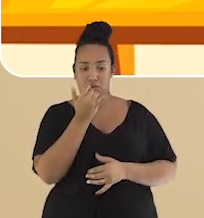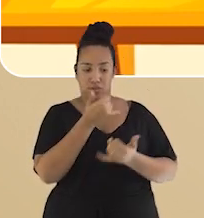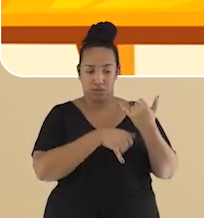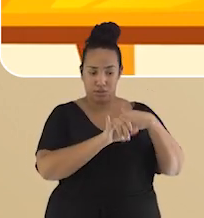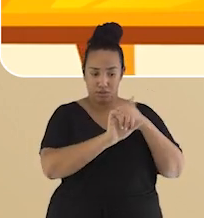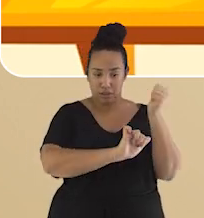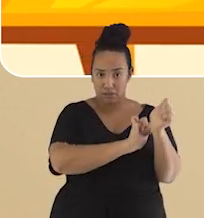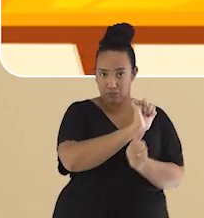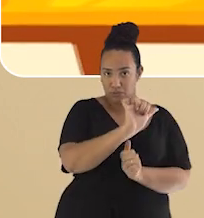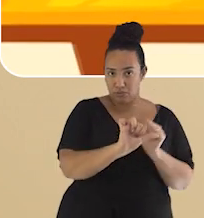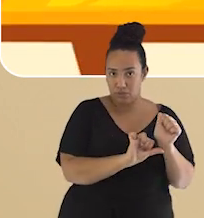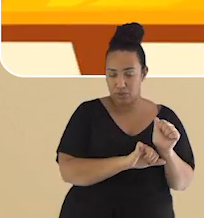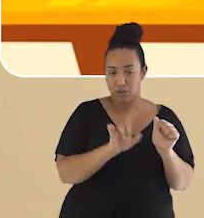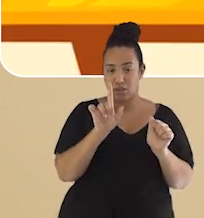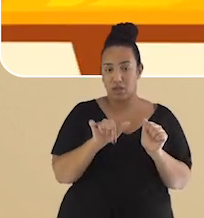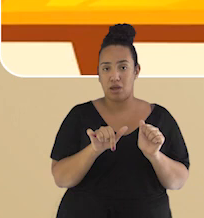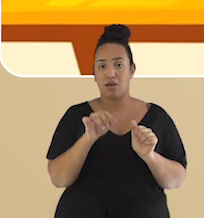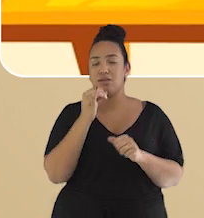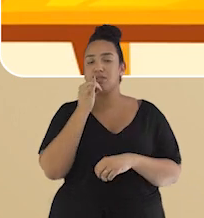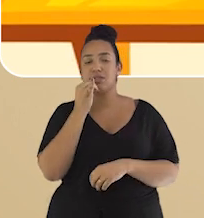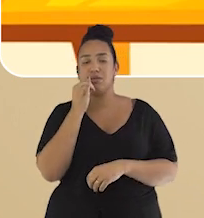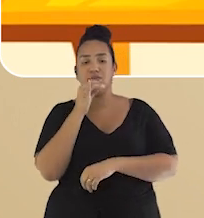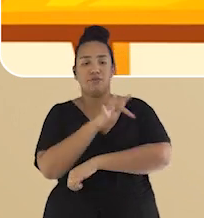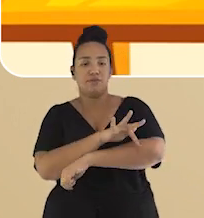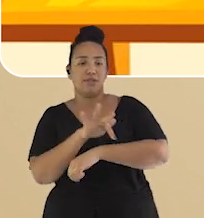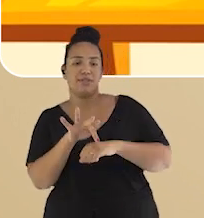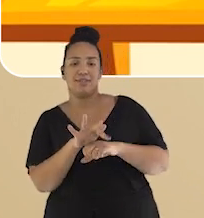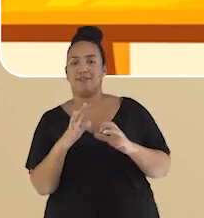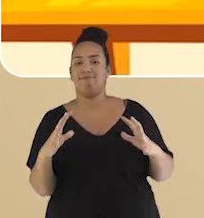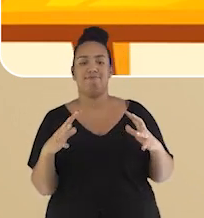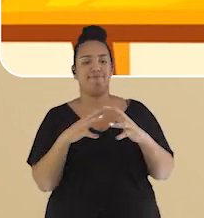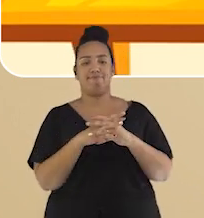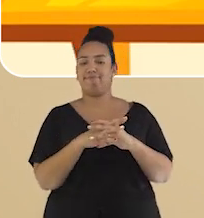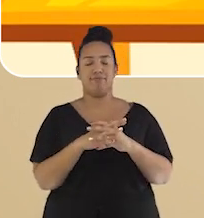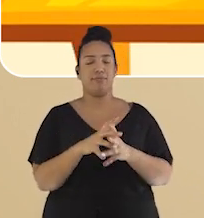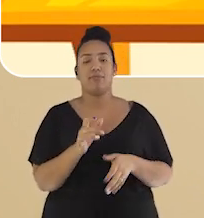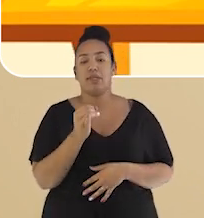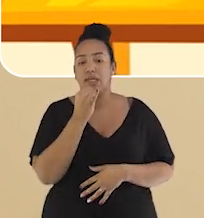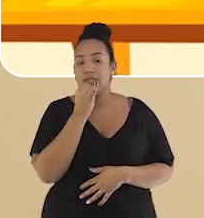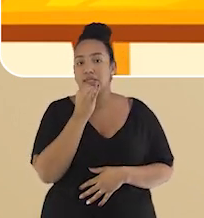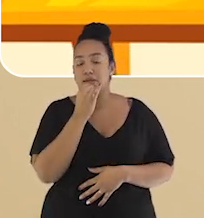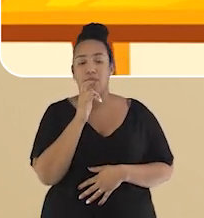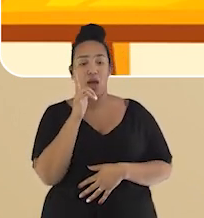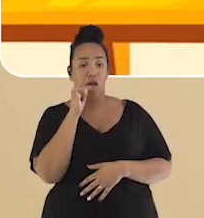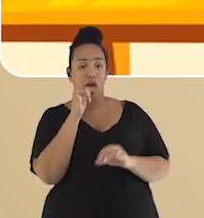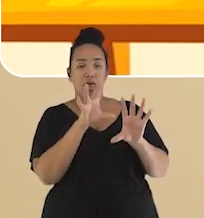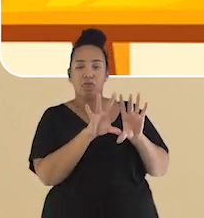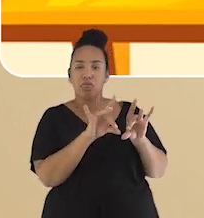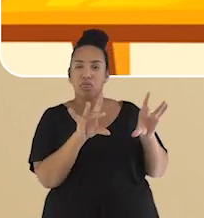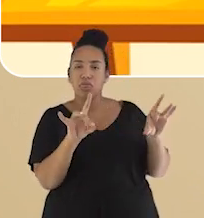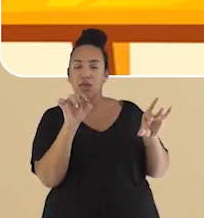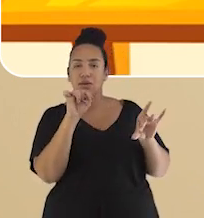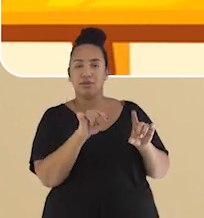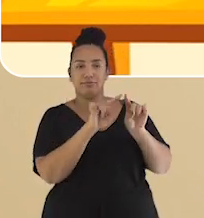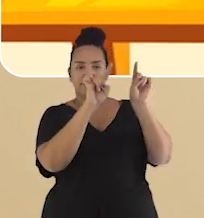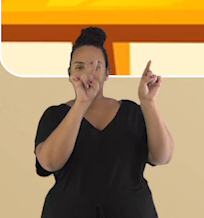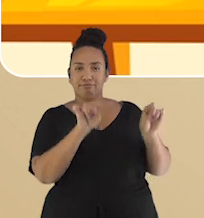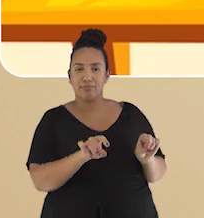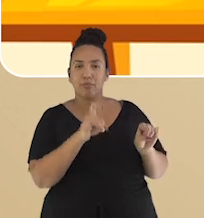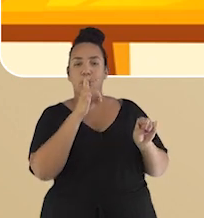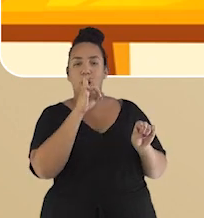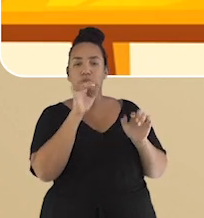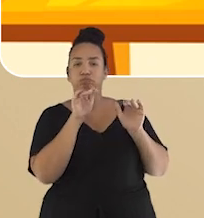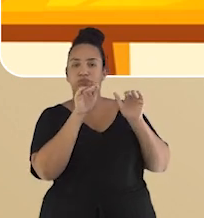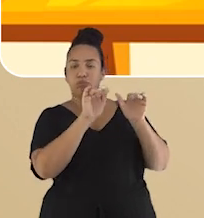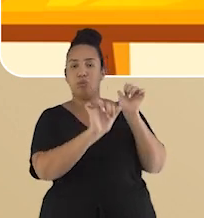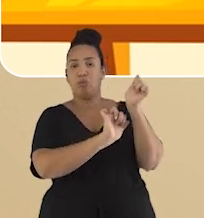transformação de líquido para sólido, com uma transformação química. Por exemplo, quando a água líquida é colocada no congelador,